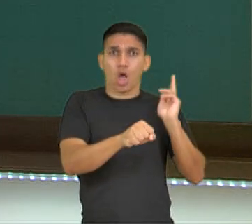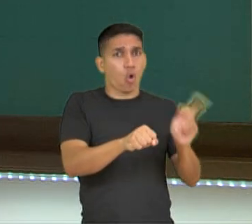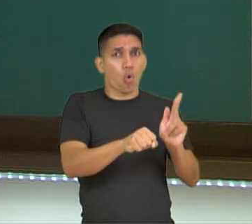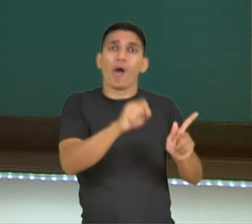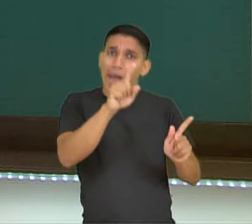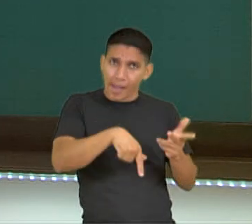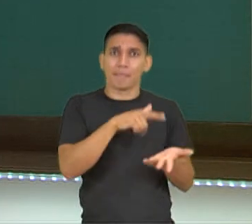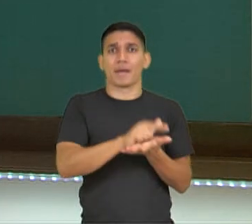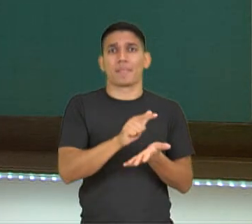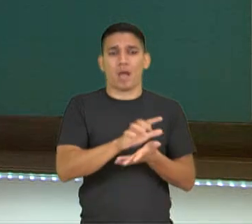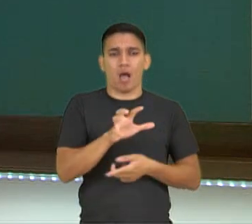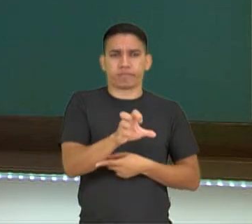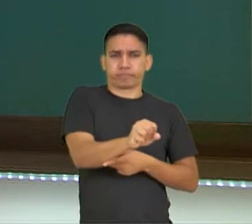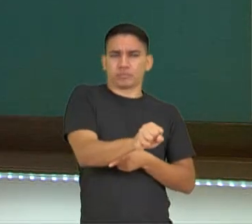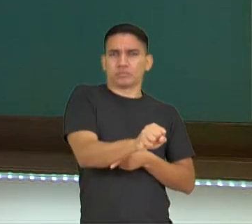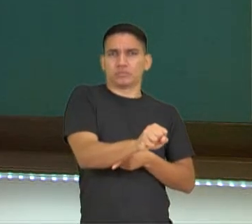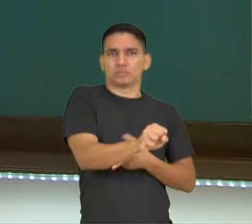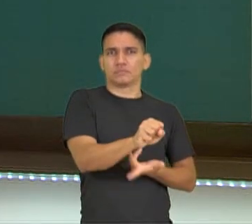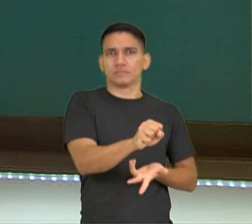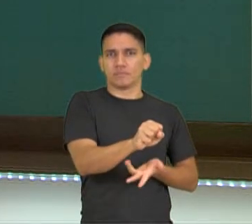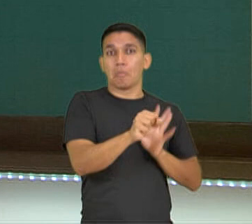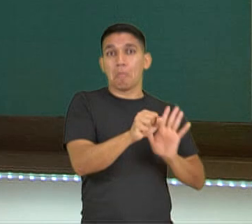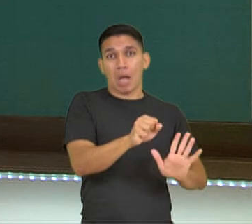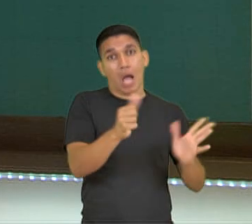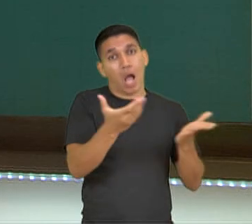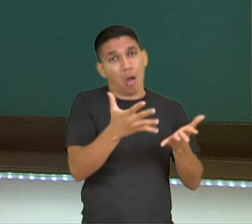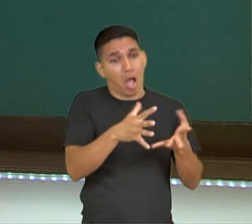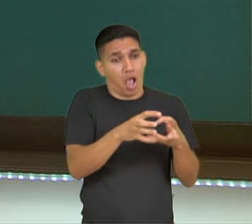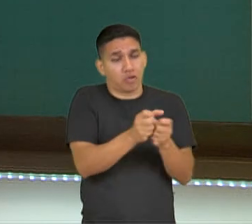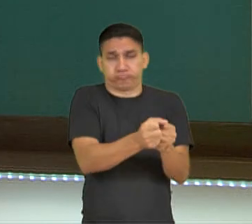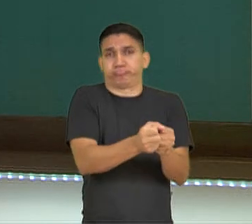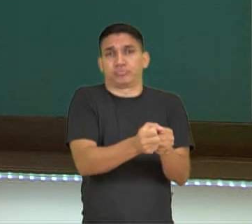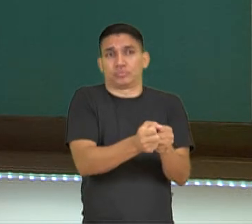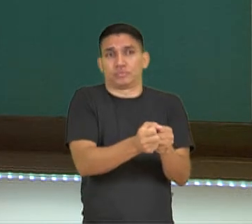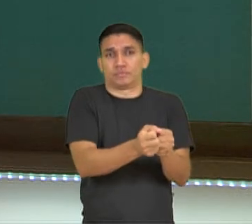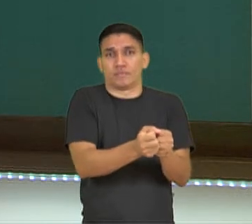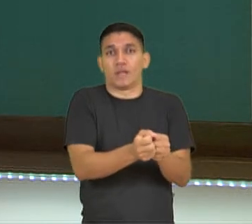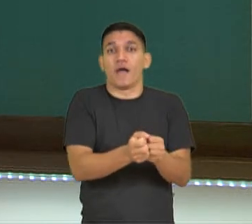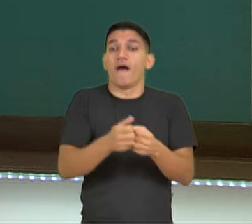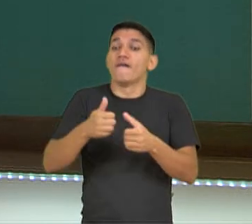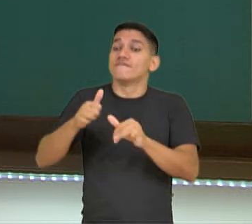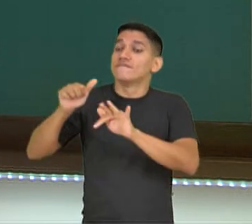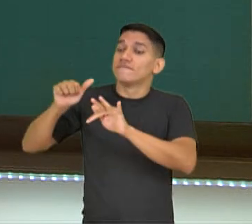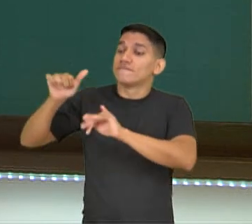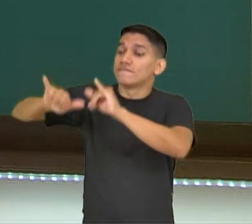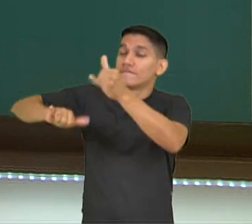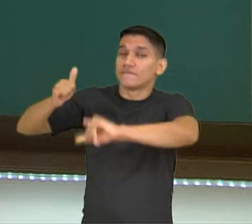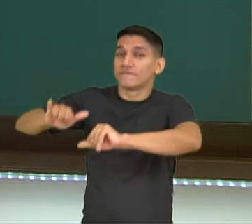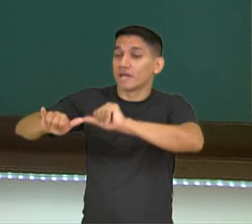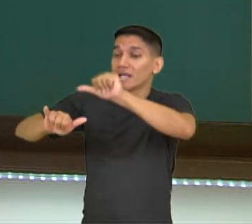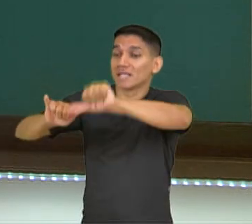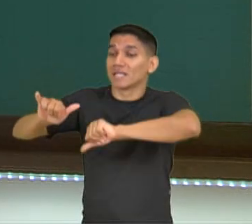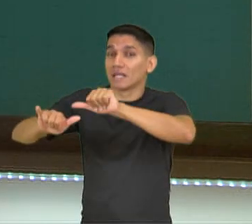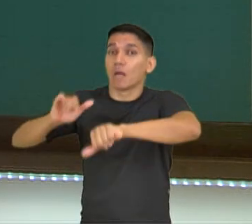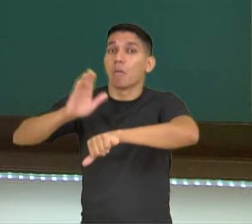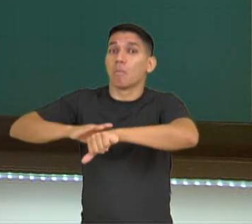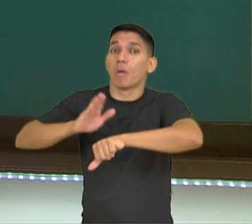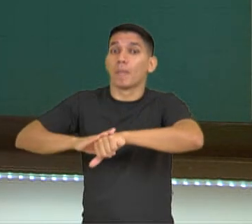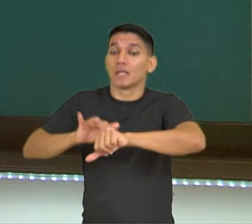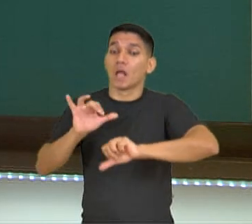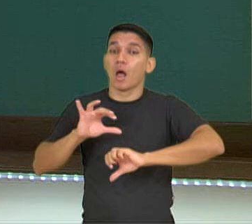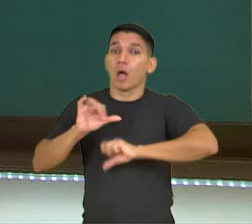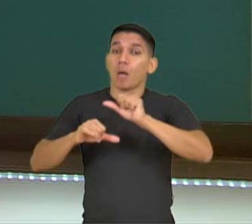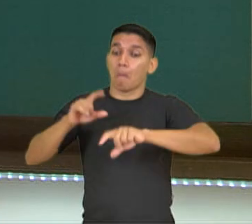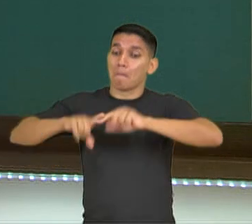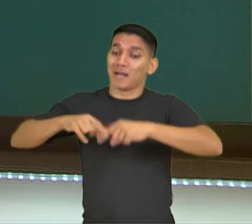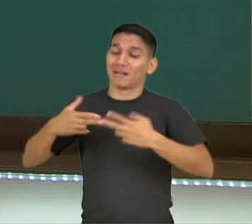sendo papel, tá? Só que agora amassado. Fenômeno químico é quando ocorre transformação da matéria, ocorre a